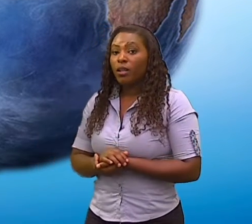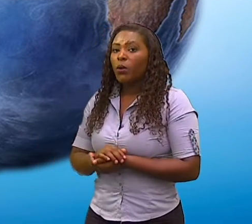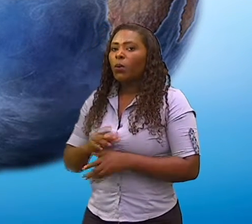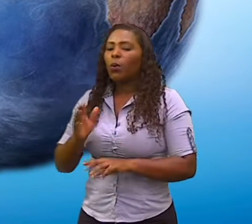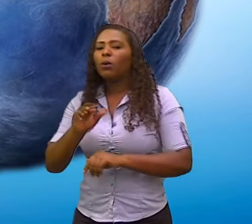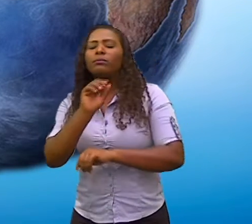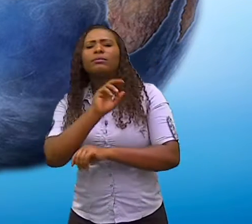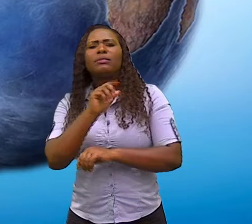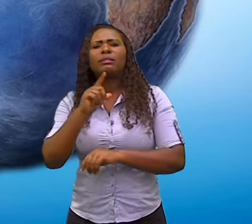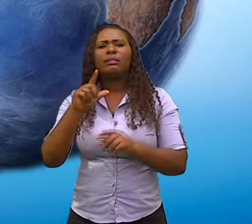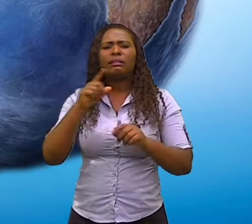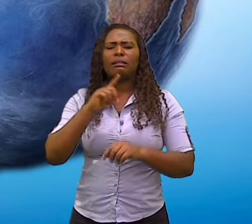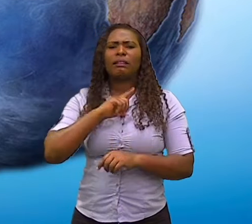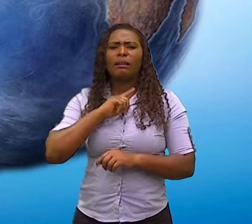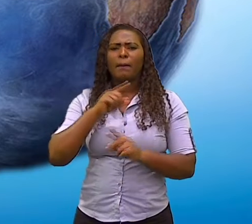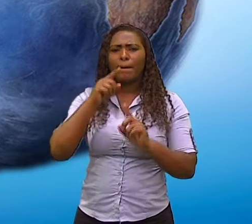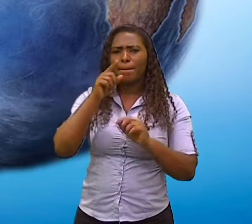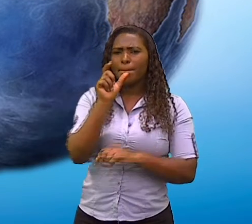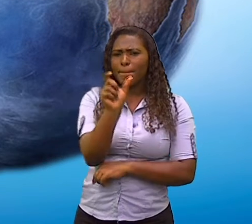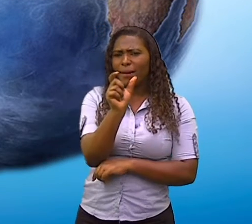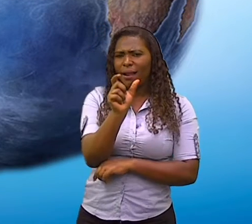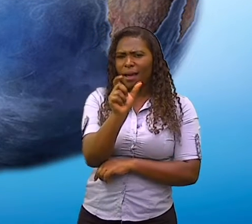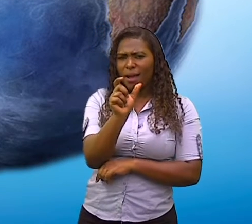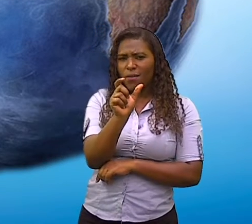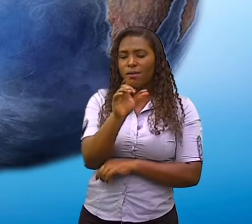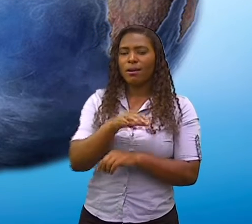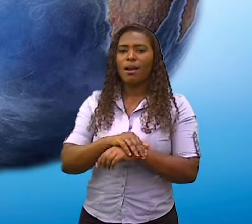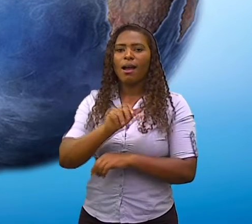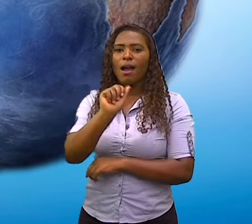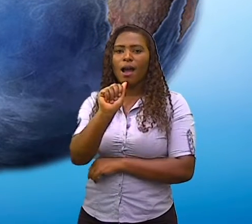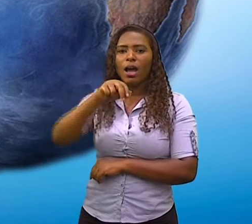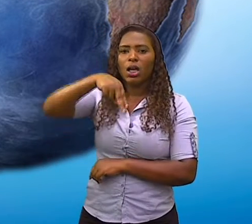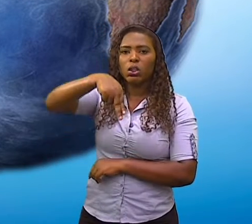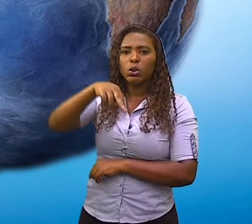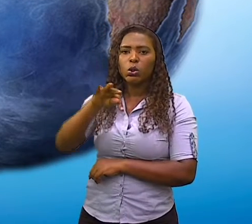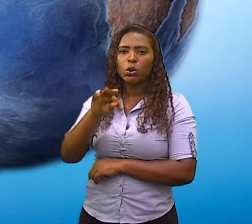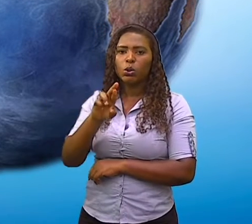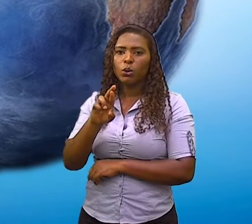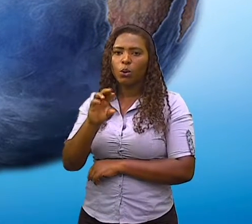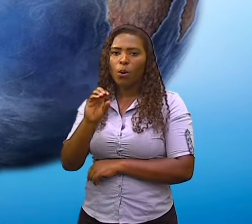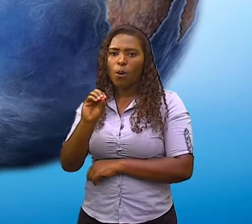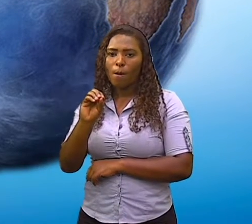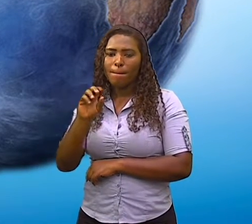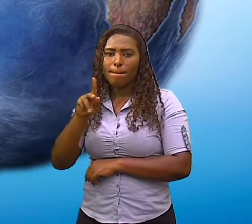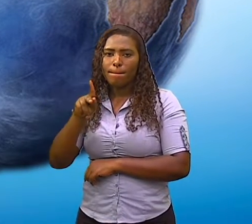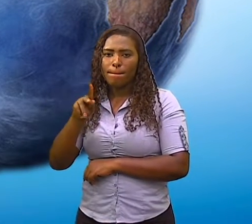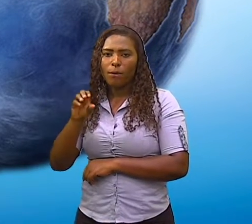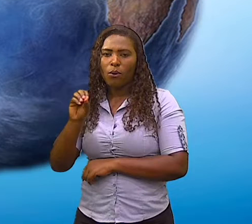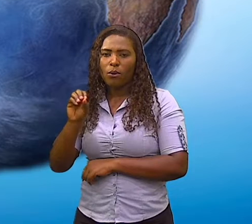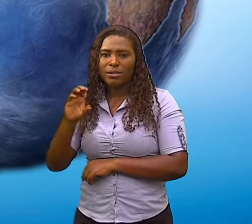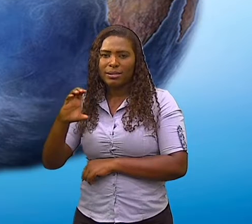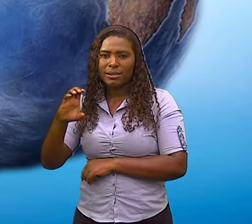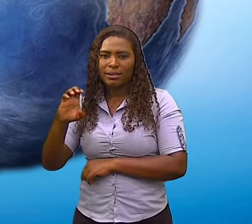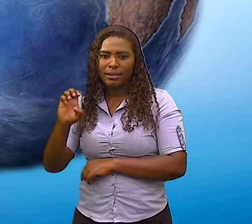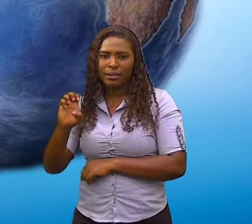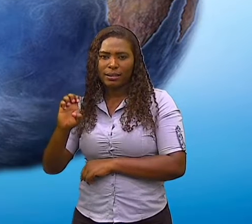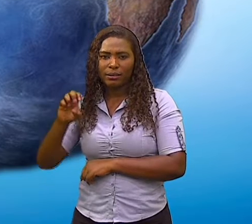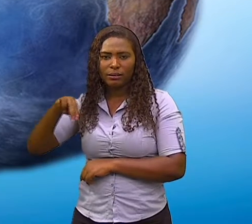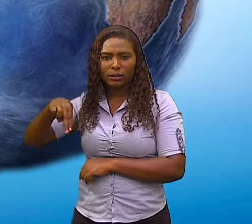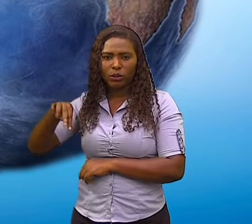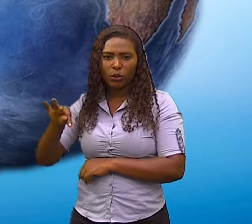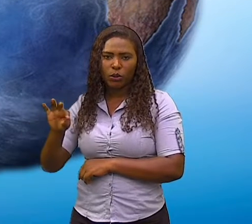o antropocentro? Ou seja, é o ser humano no centro de tudo. Aponta-se que